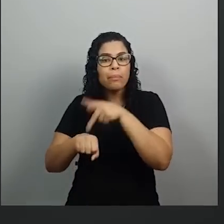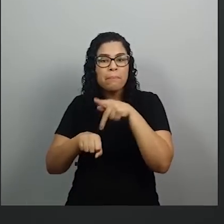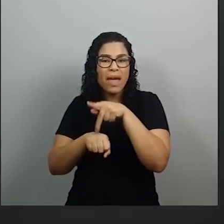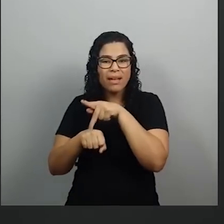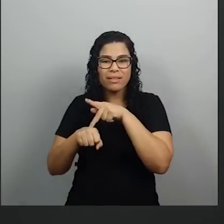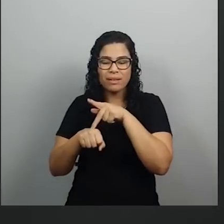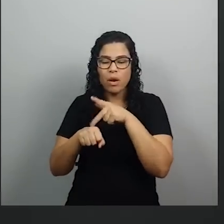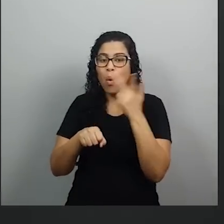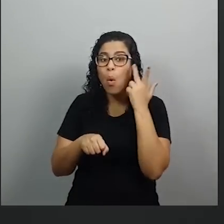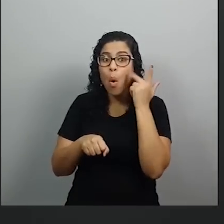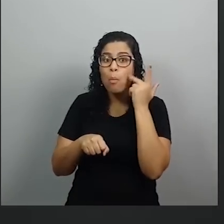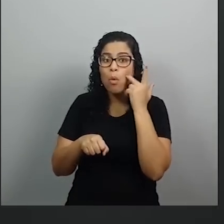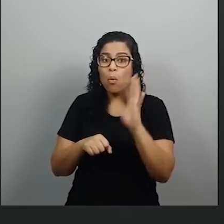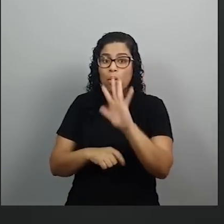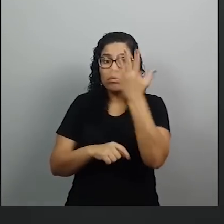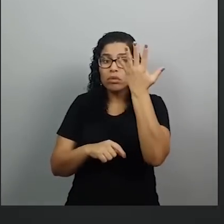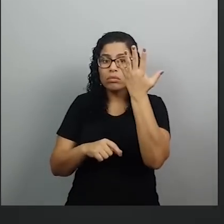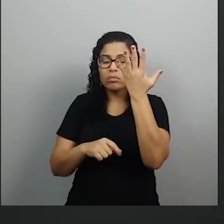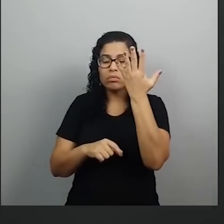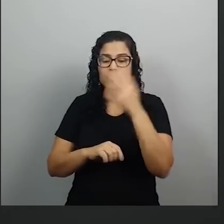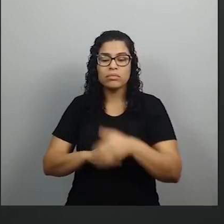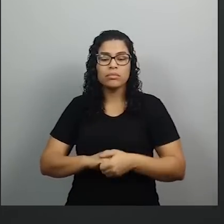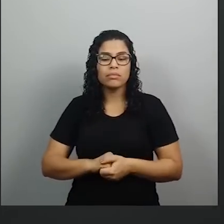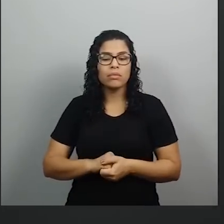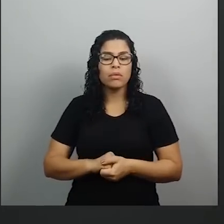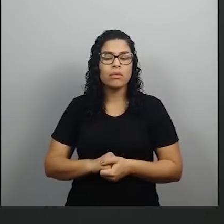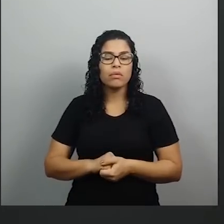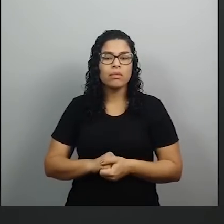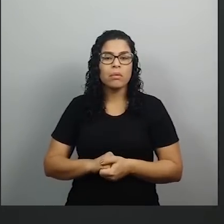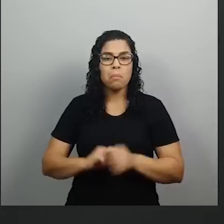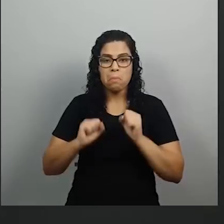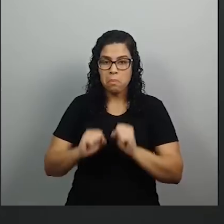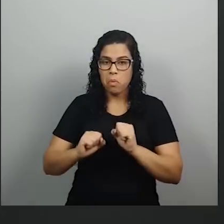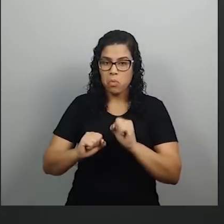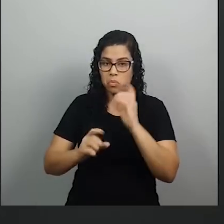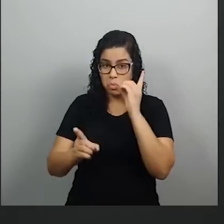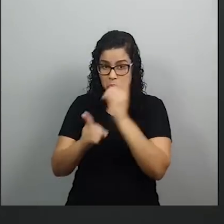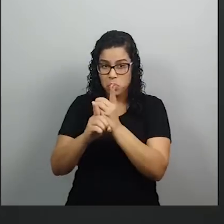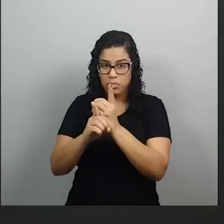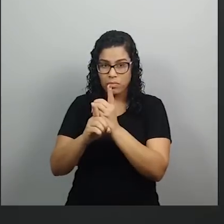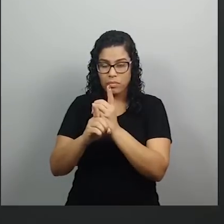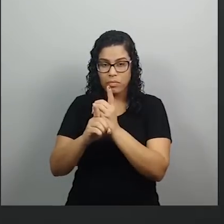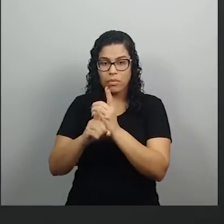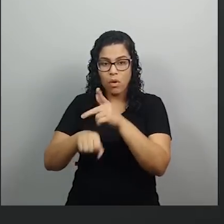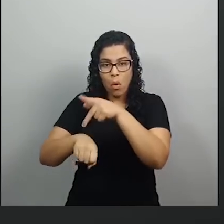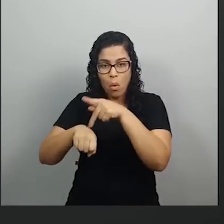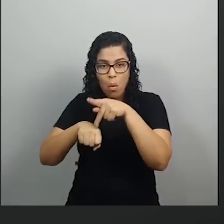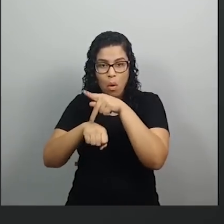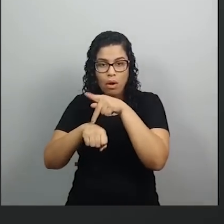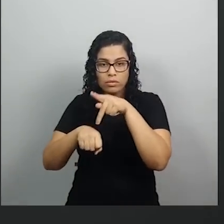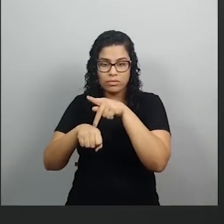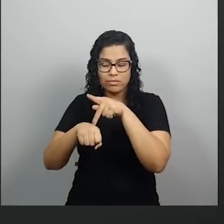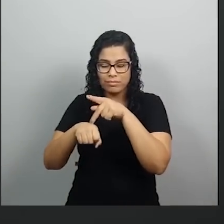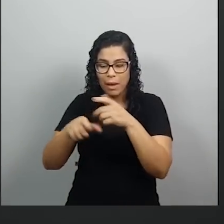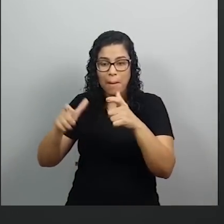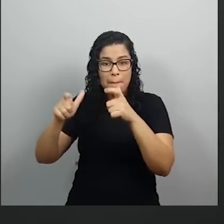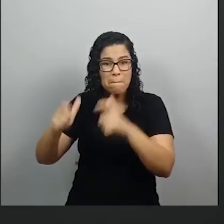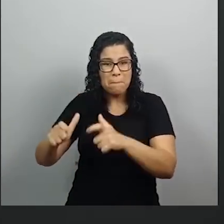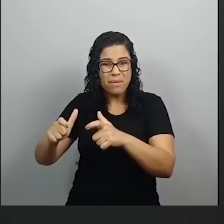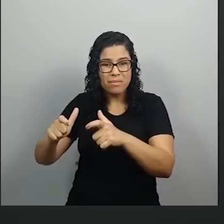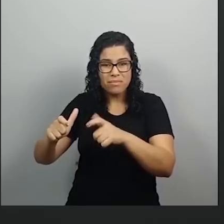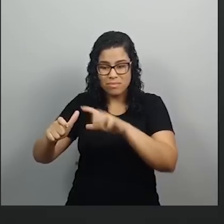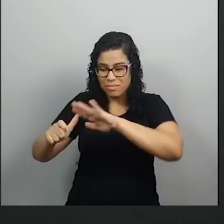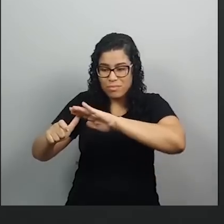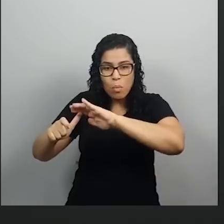mais comum. Qual o tipo de rocha mais comum para encontrar os fósseis? Rochas sedimentares. Então, a gente vai